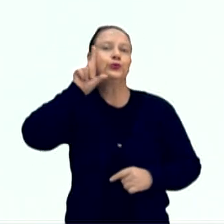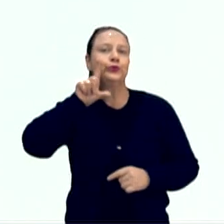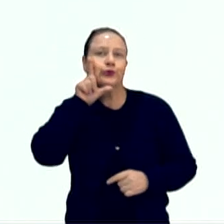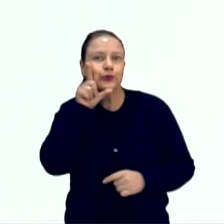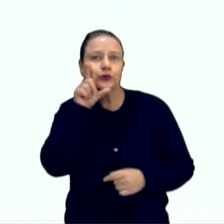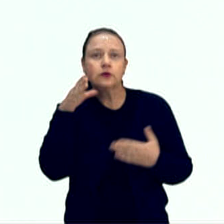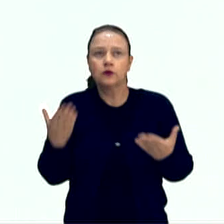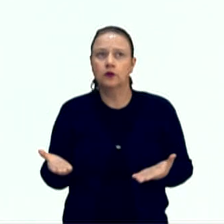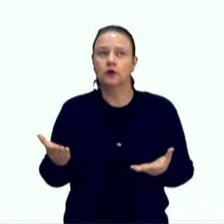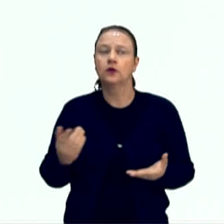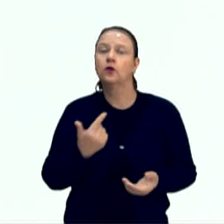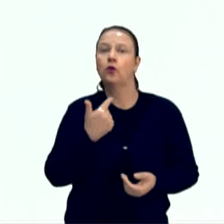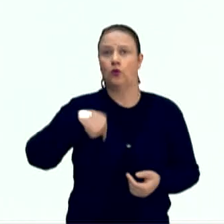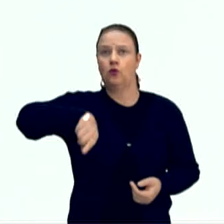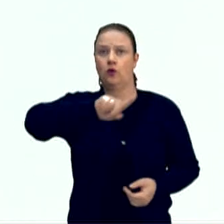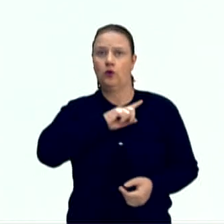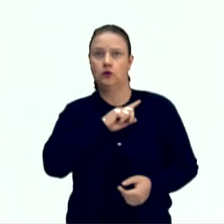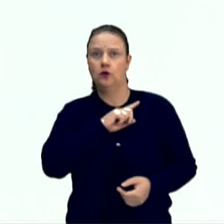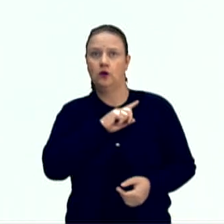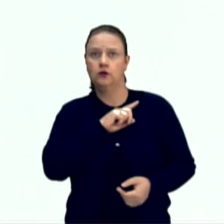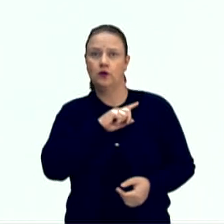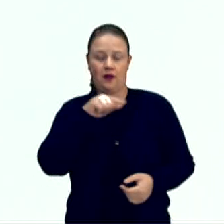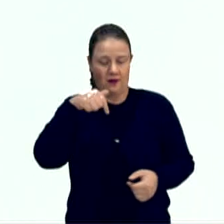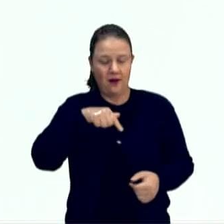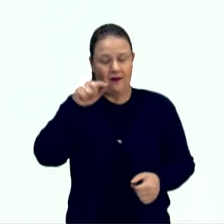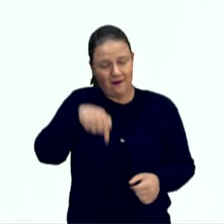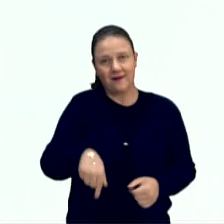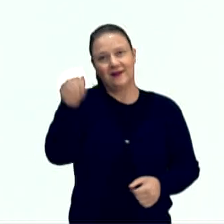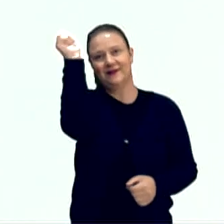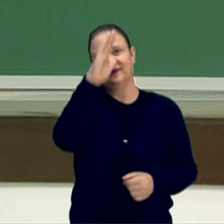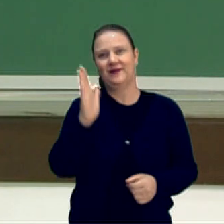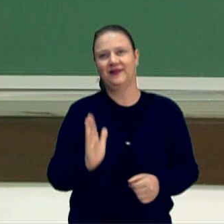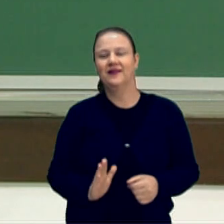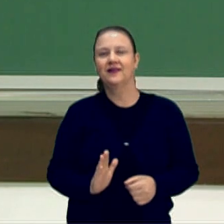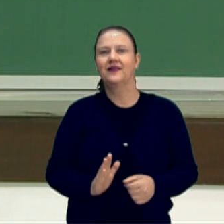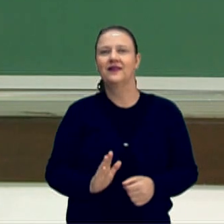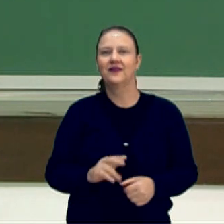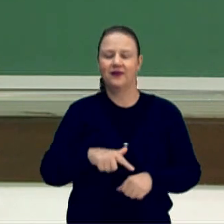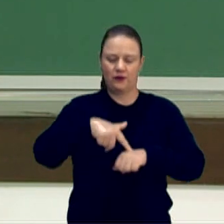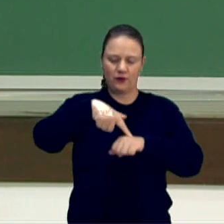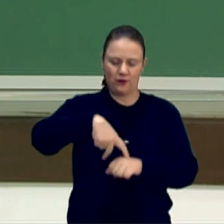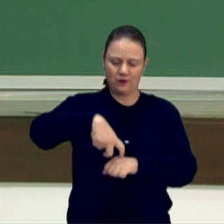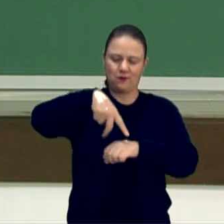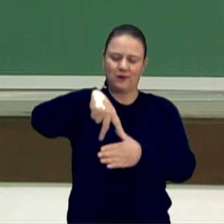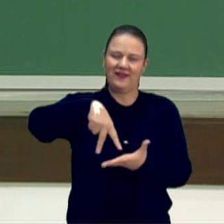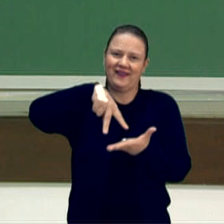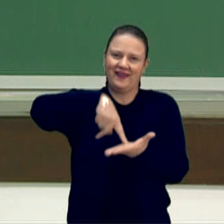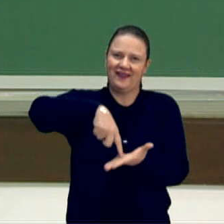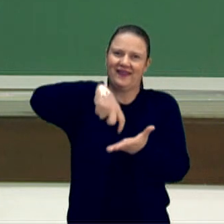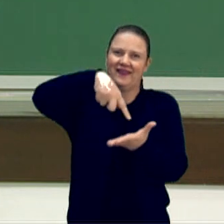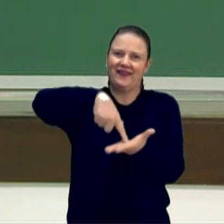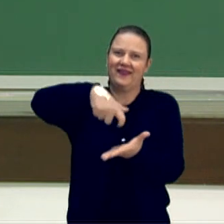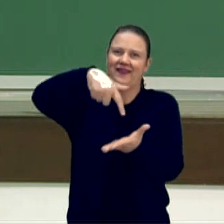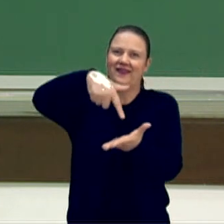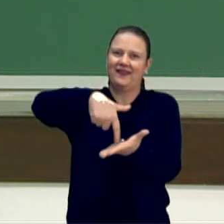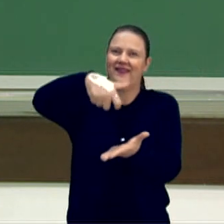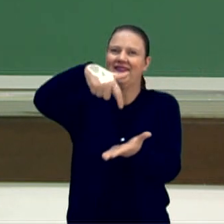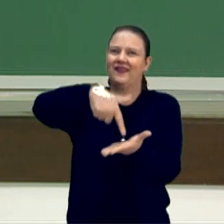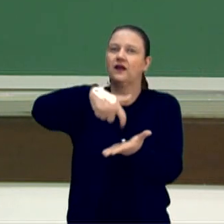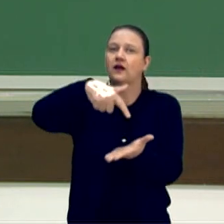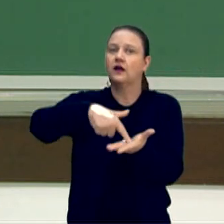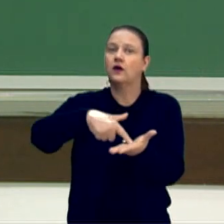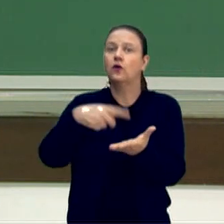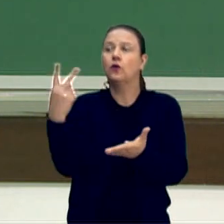determinado país, e o nosso folclore brasileiro, o Saci Pererê, né, ambos no dia 31 de